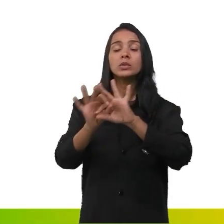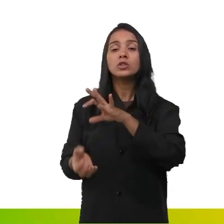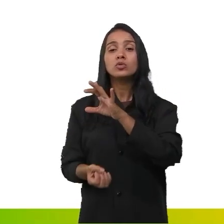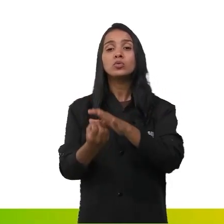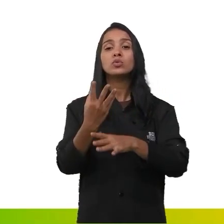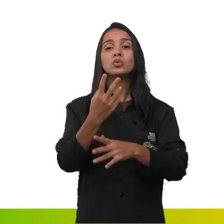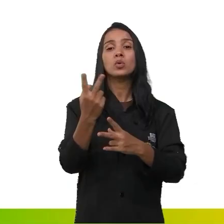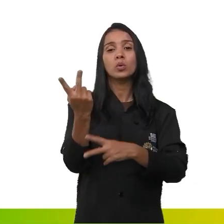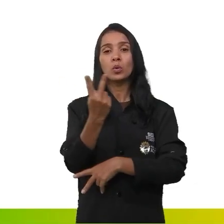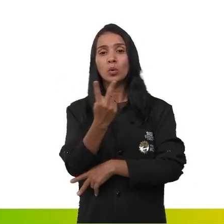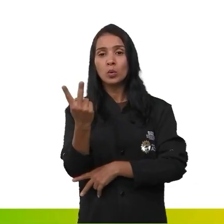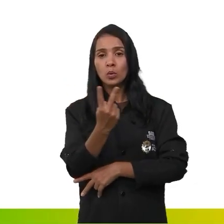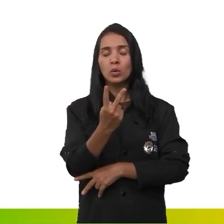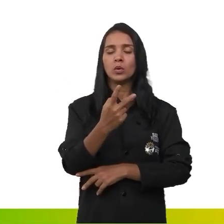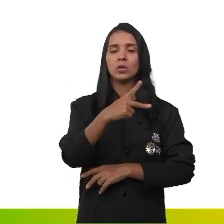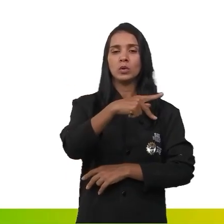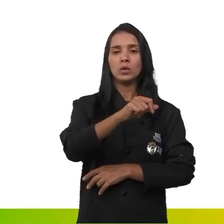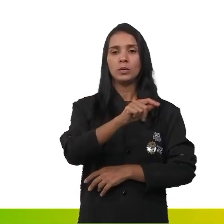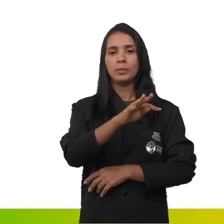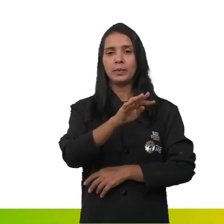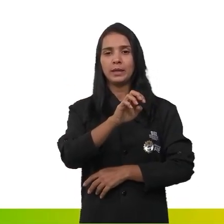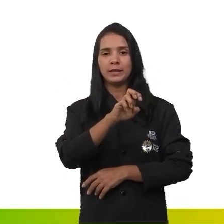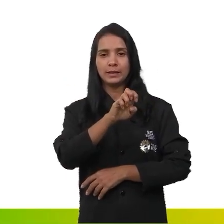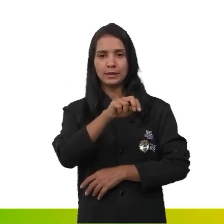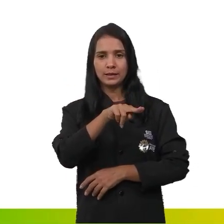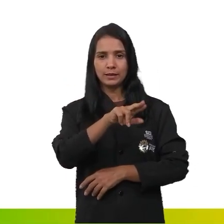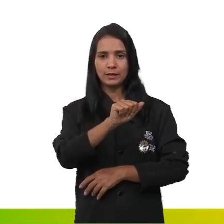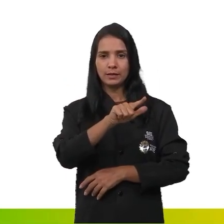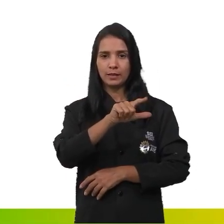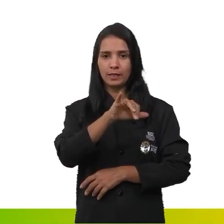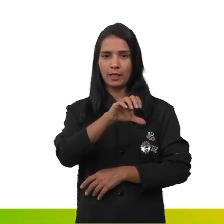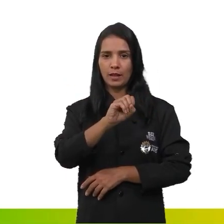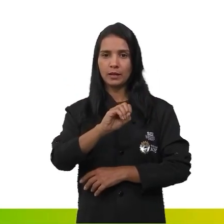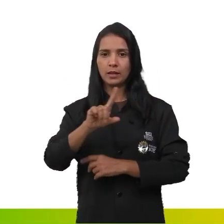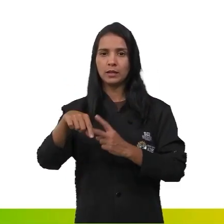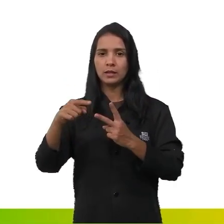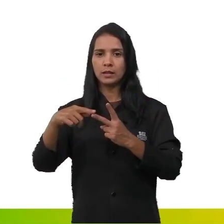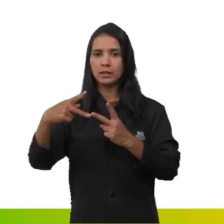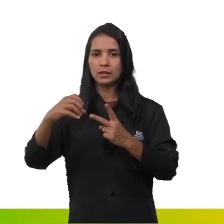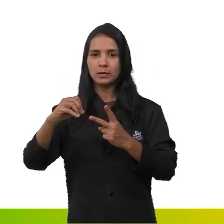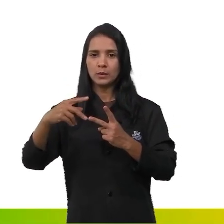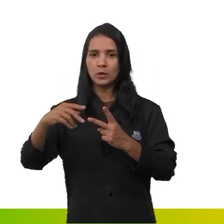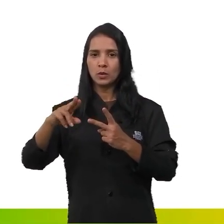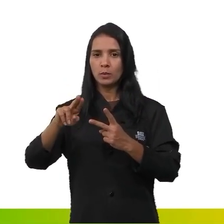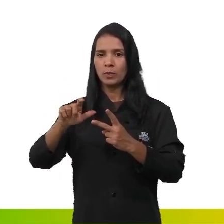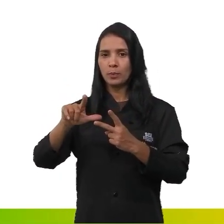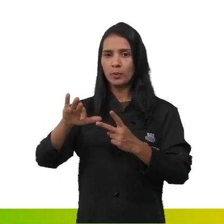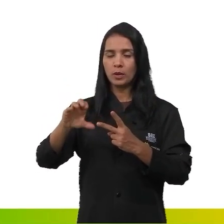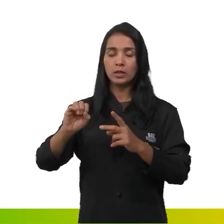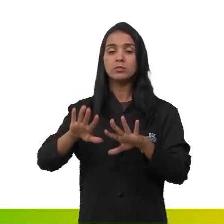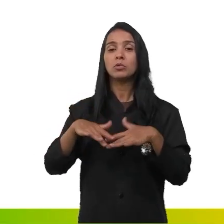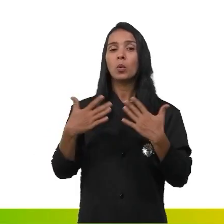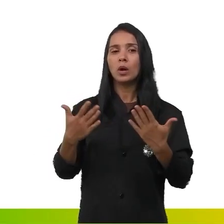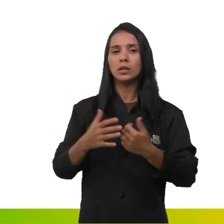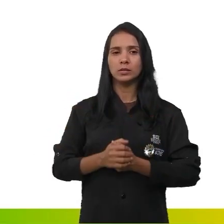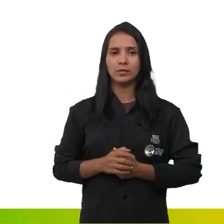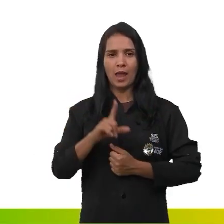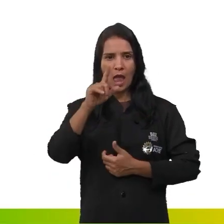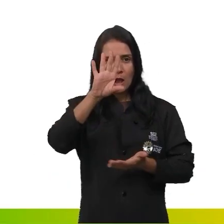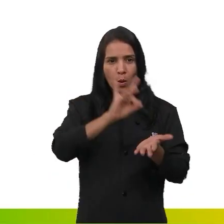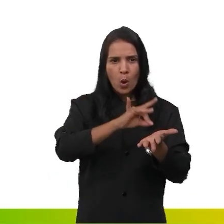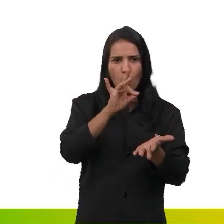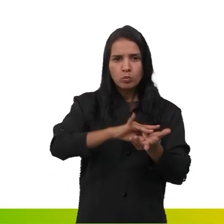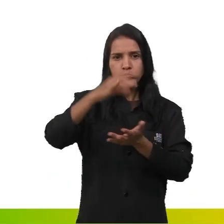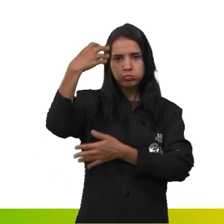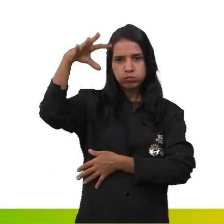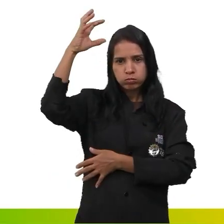o paternalismo no nosso país? Letra A consolidação das oligarquias rurais no poder político